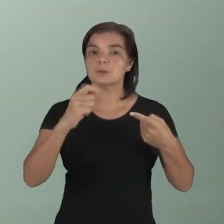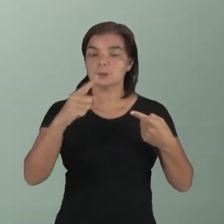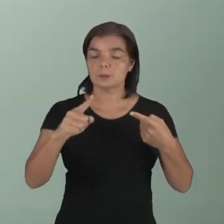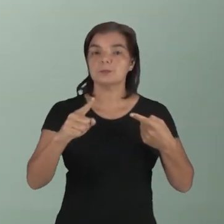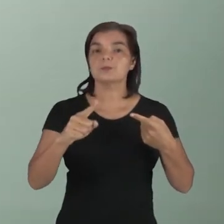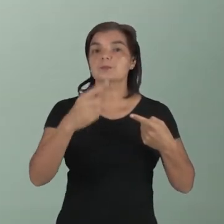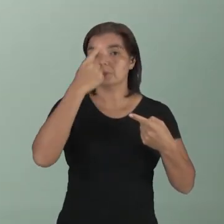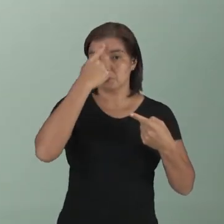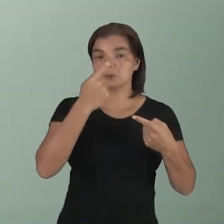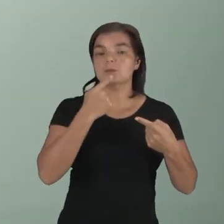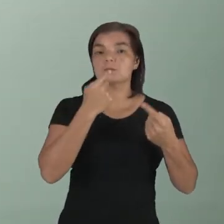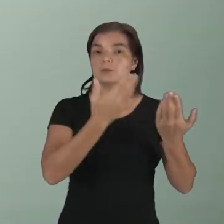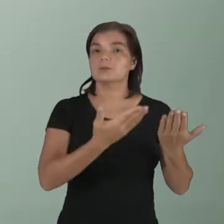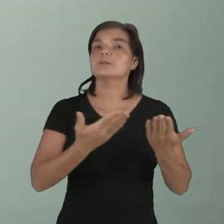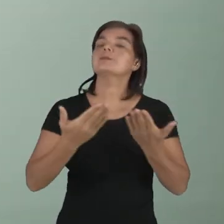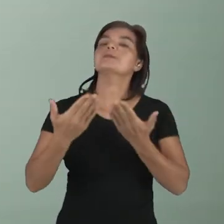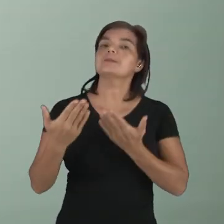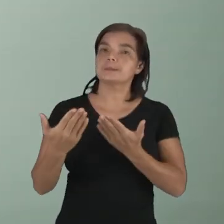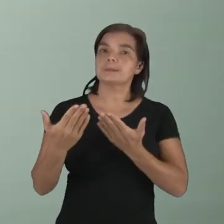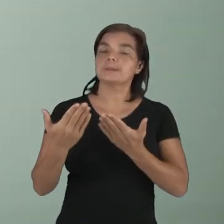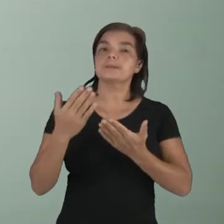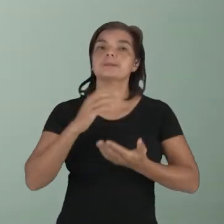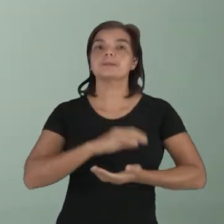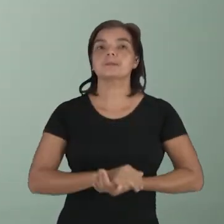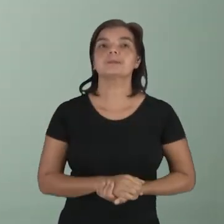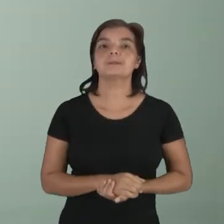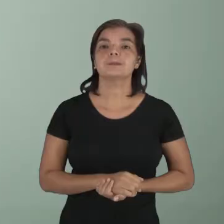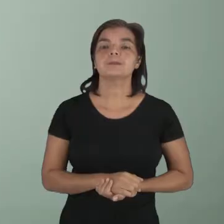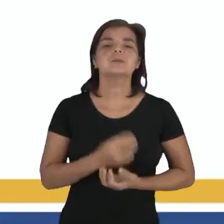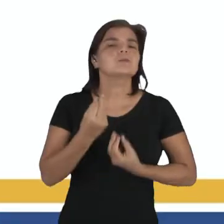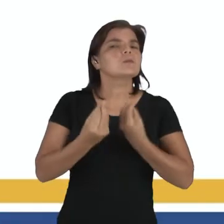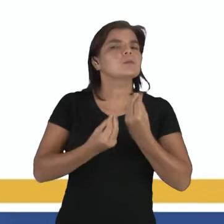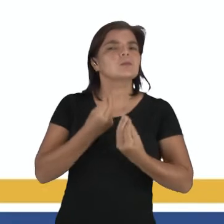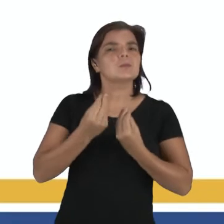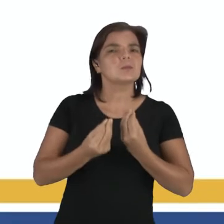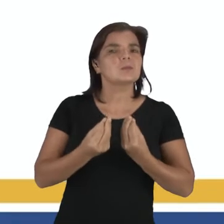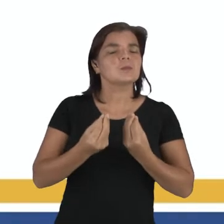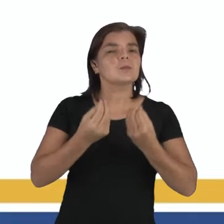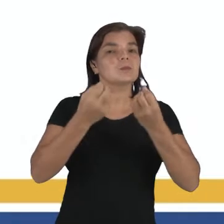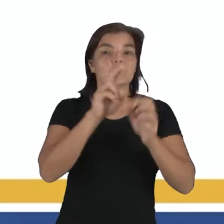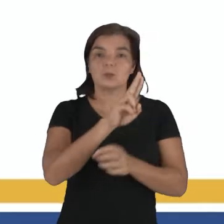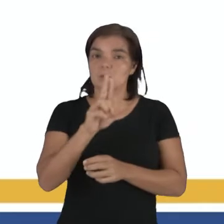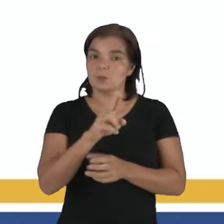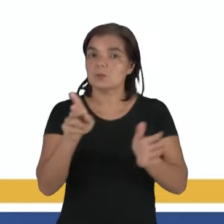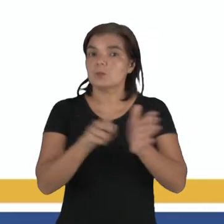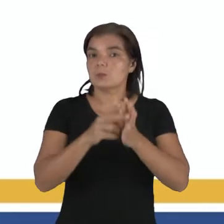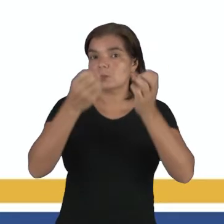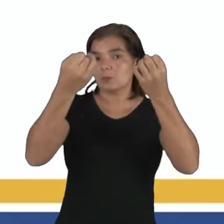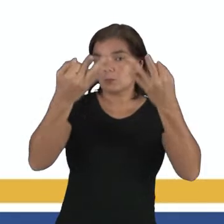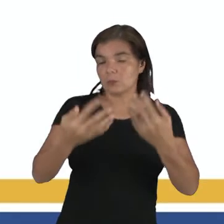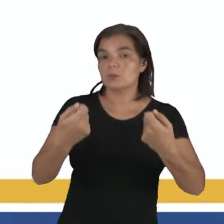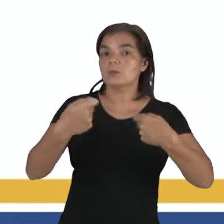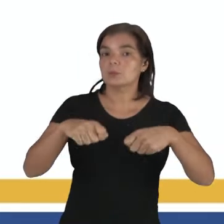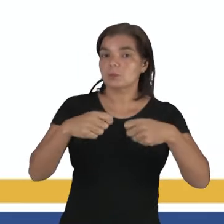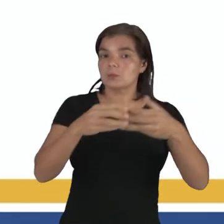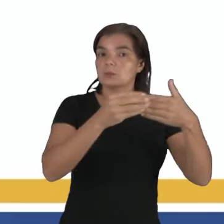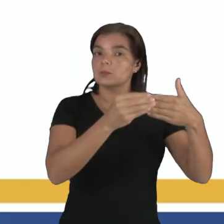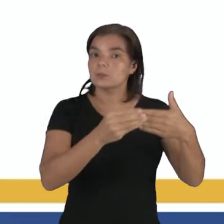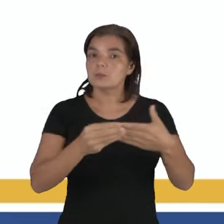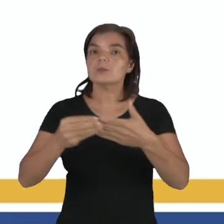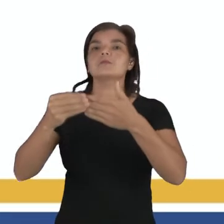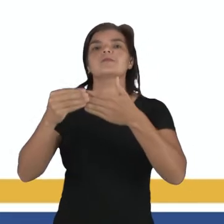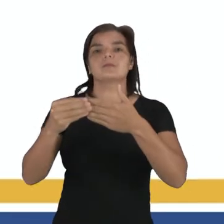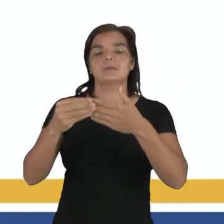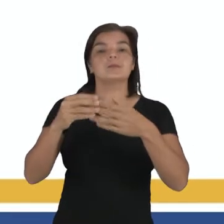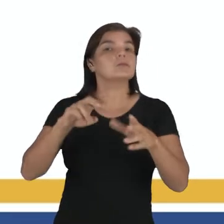o primeiro processo, aí que ele é chamado de condução. Como o próprio o próprio nome diz, ele precisa ser